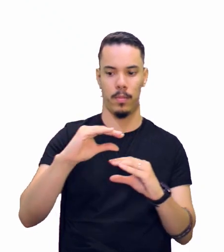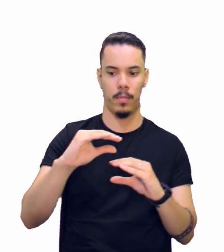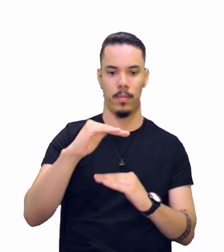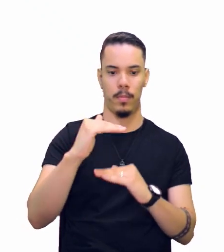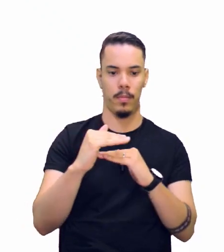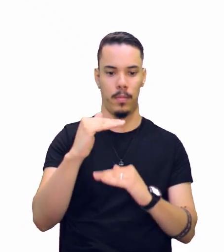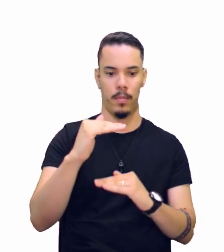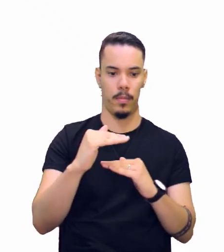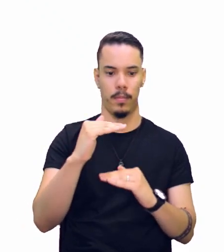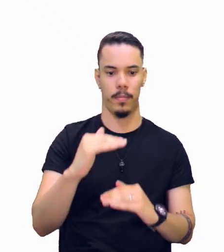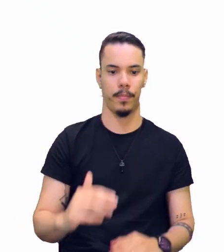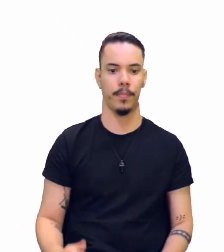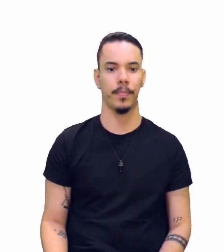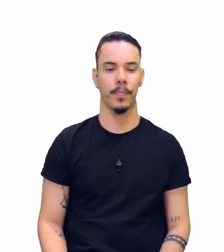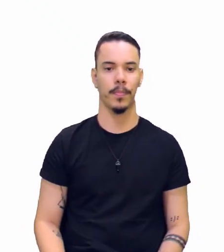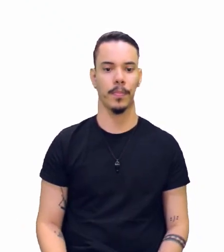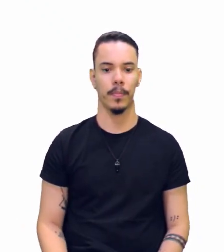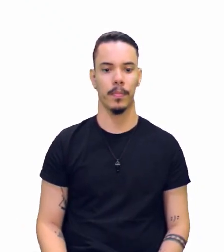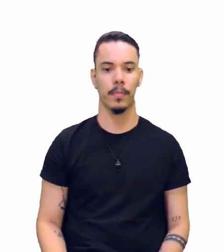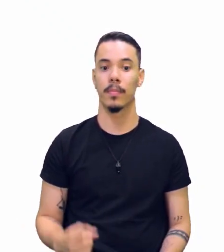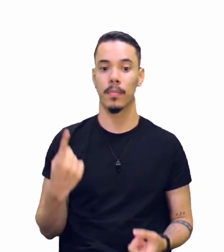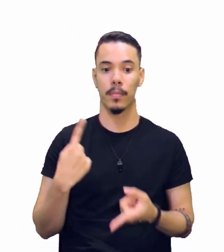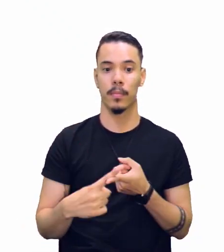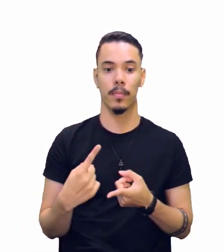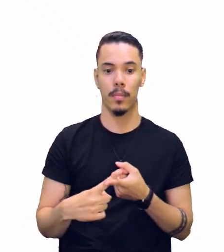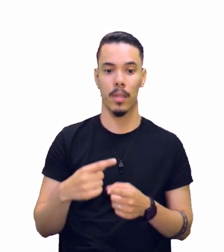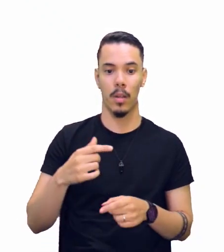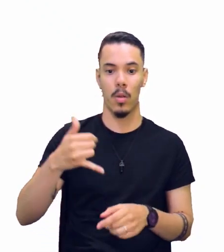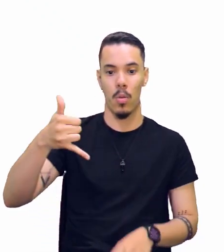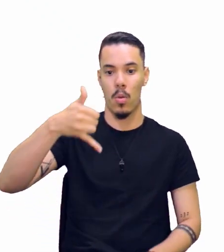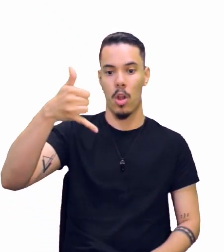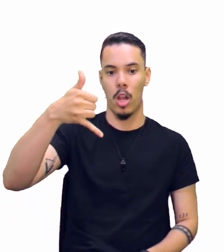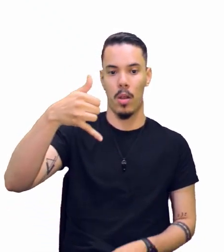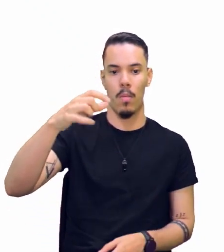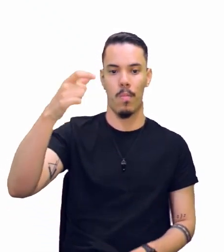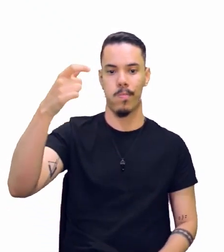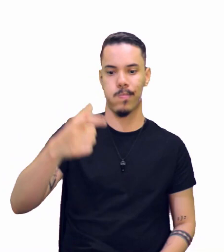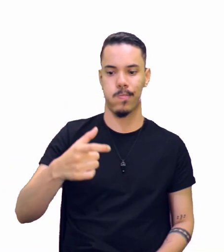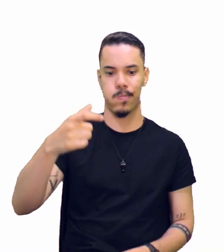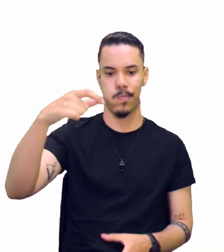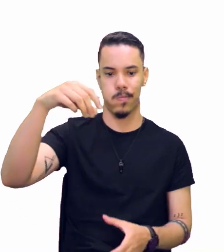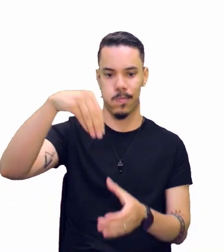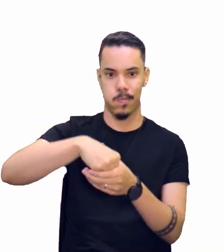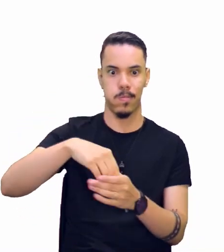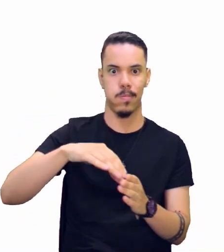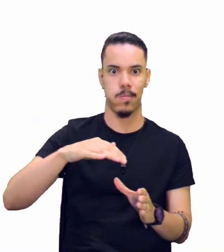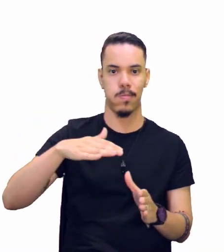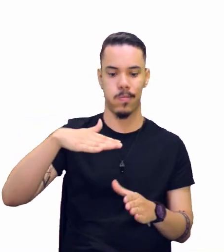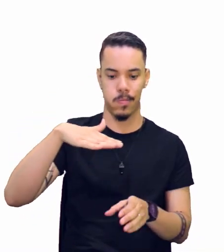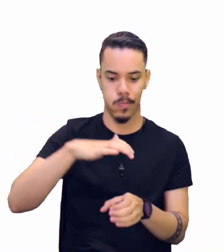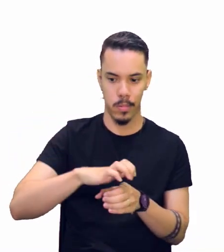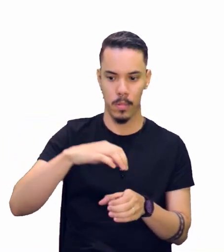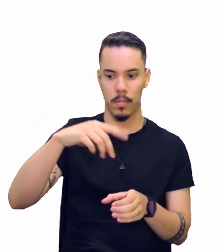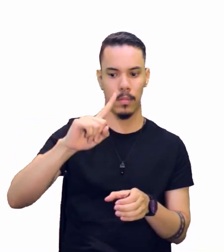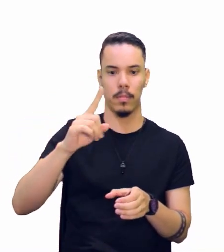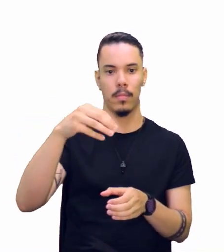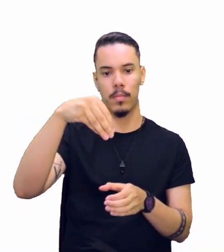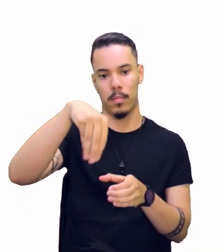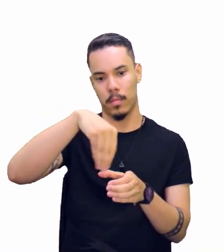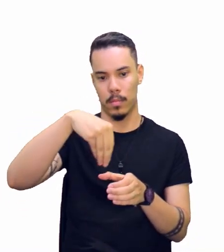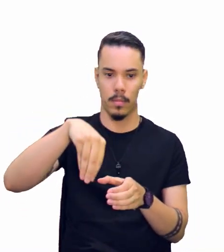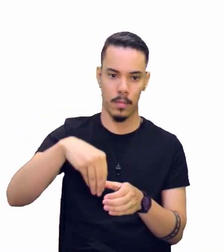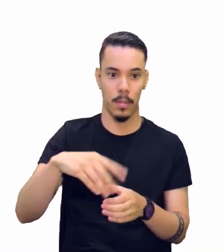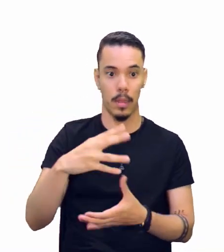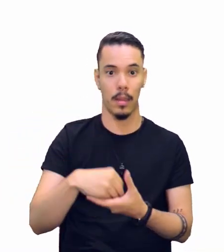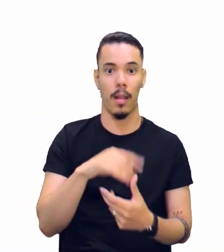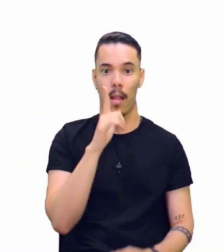desse jeito aqui. Por quê? Não tem como, né? É uma coisa que você não pode mudar. Se você colocar na